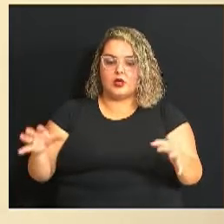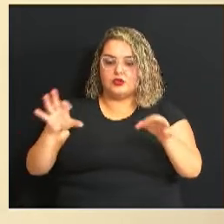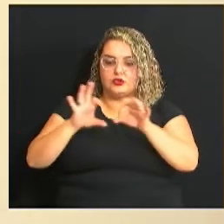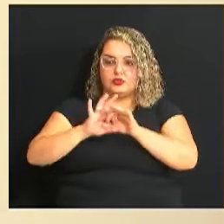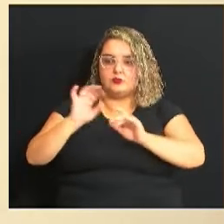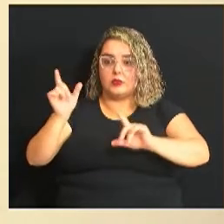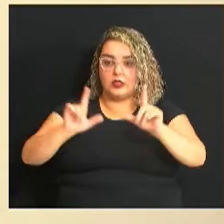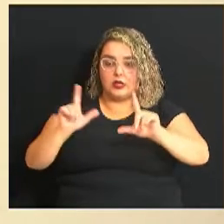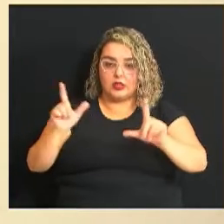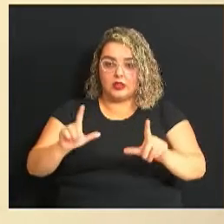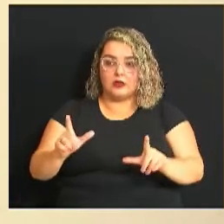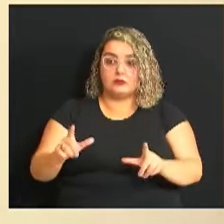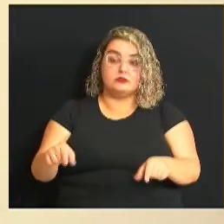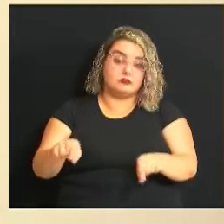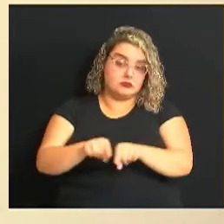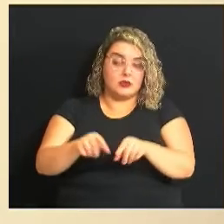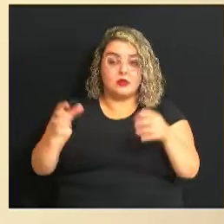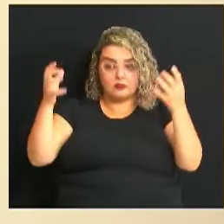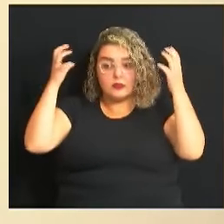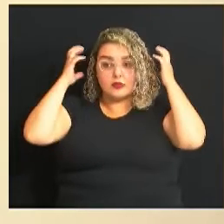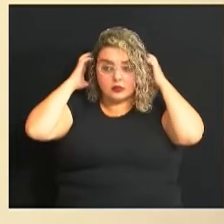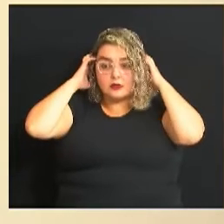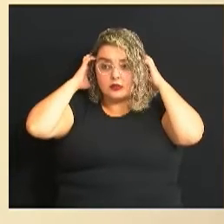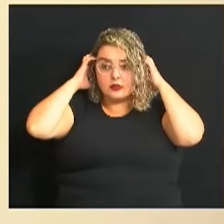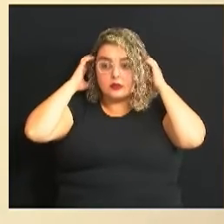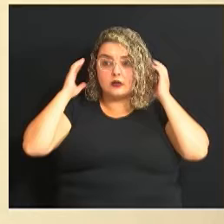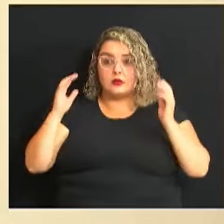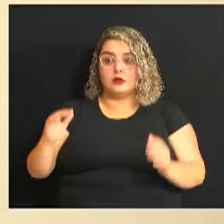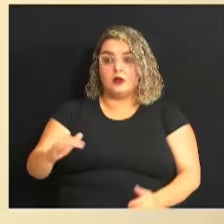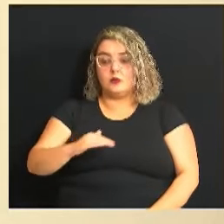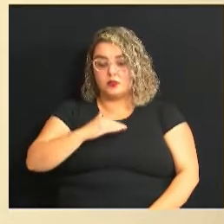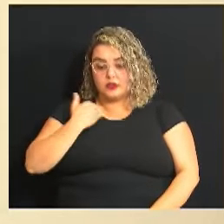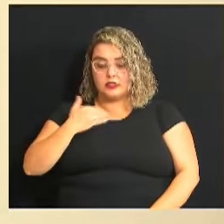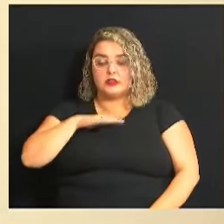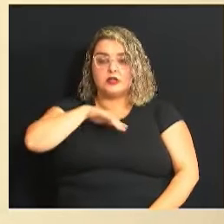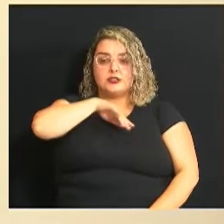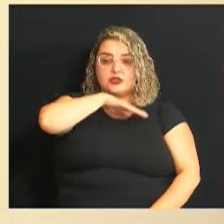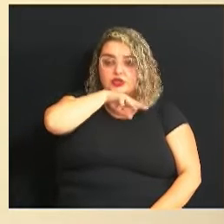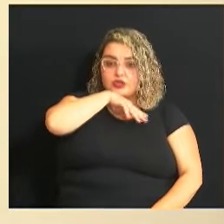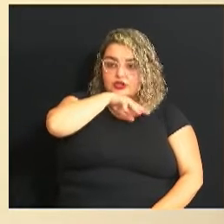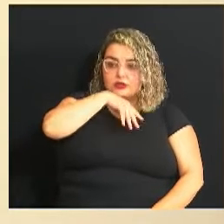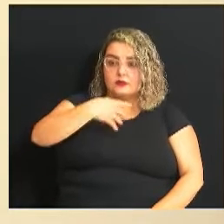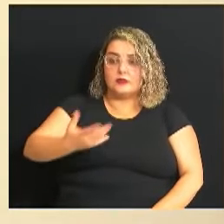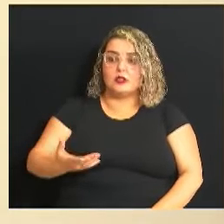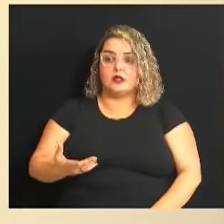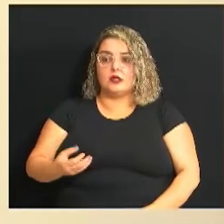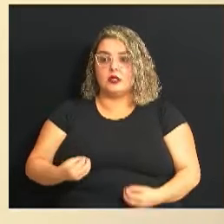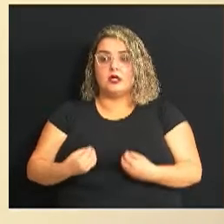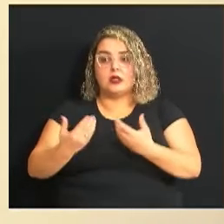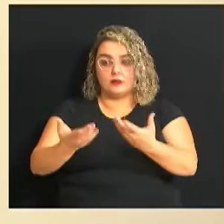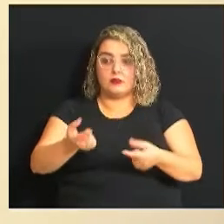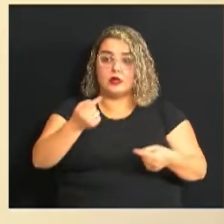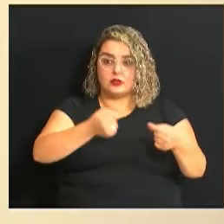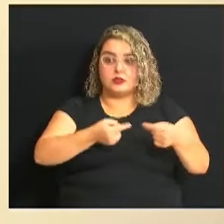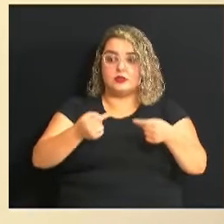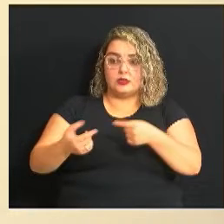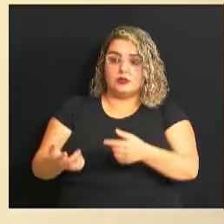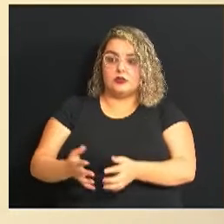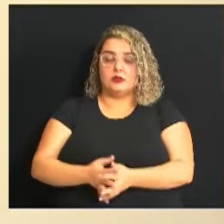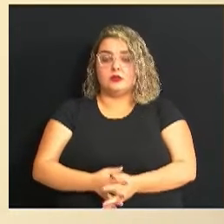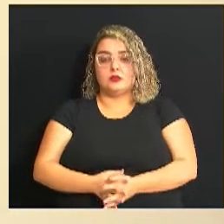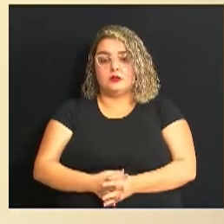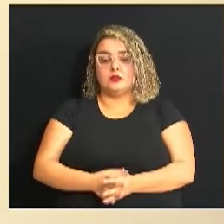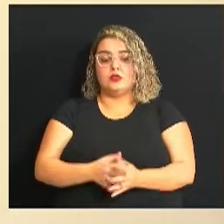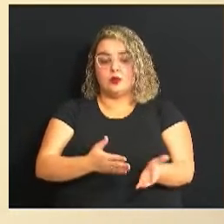mesmo pelo rádio, né, com a mortandade de animais, enfim. Eu trouxe a discussão, né, e apresentei